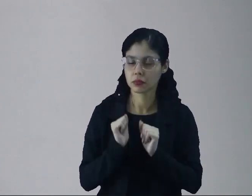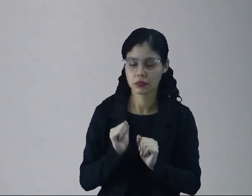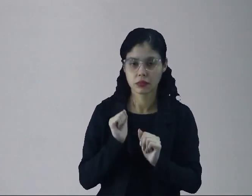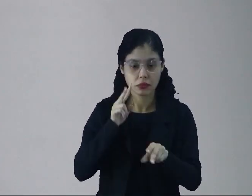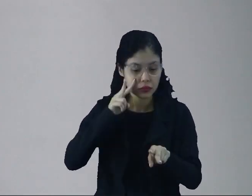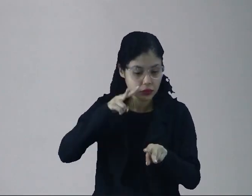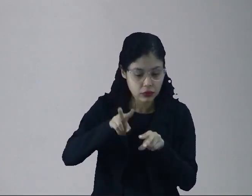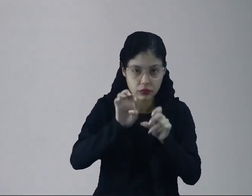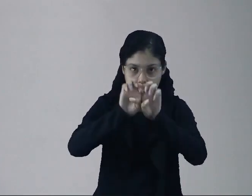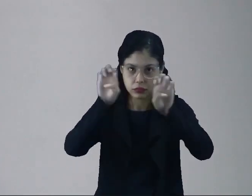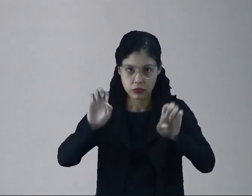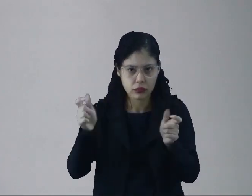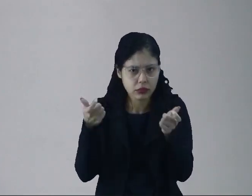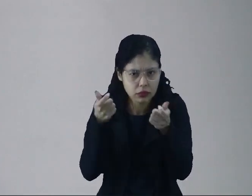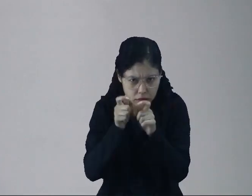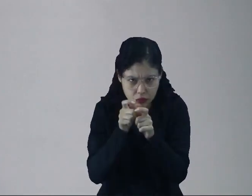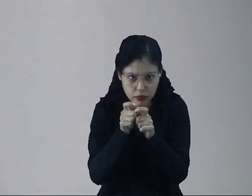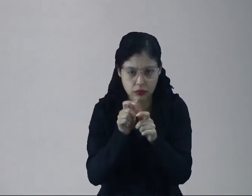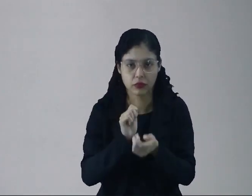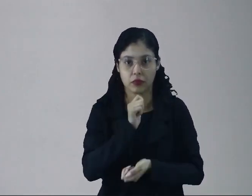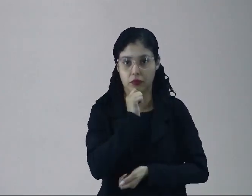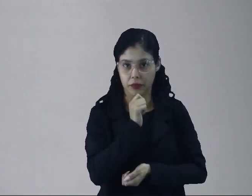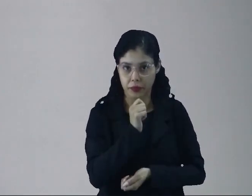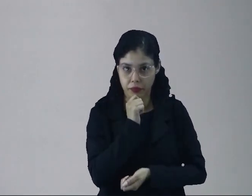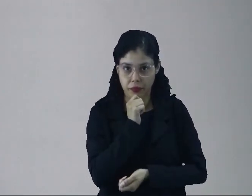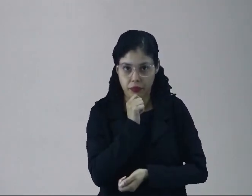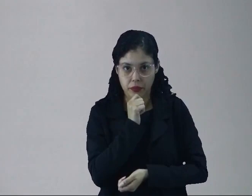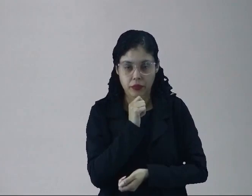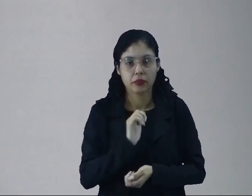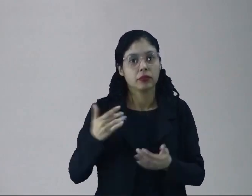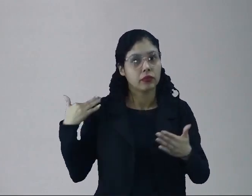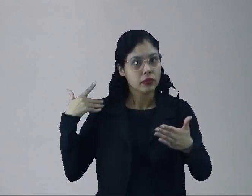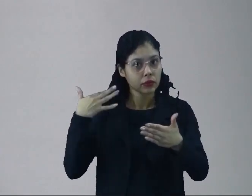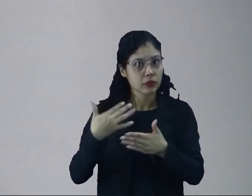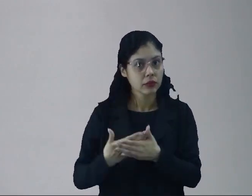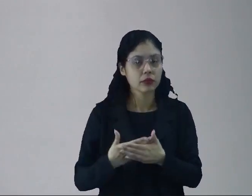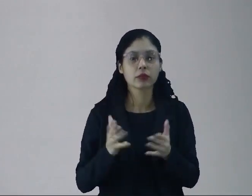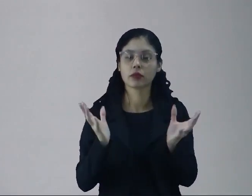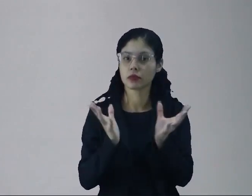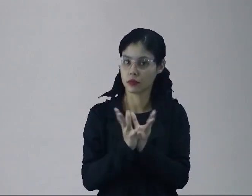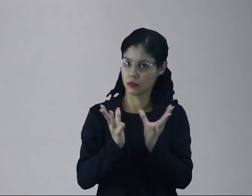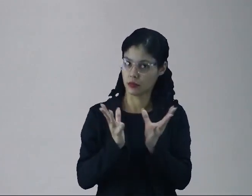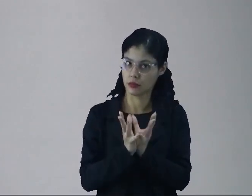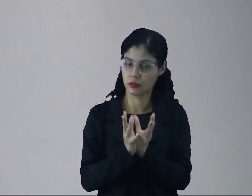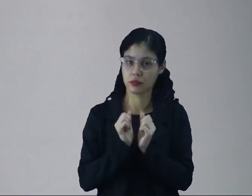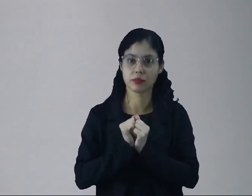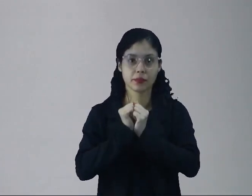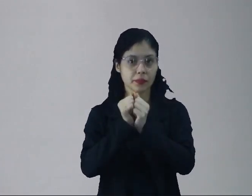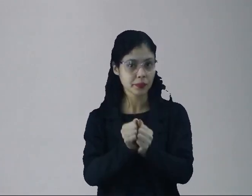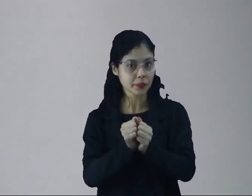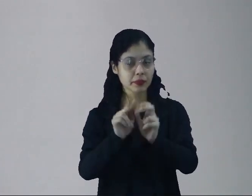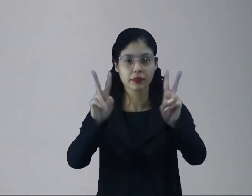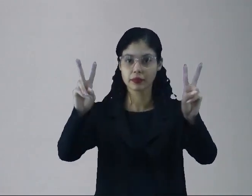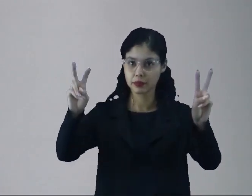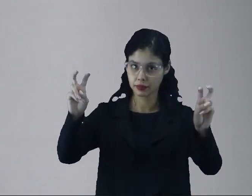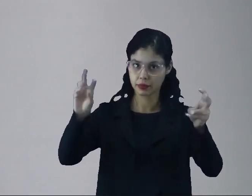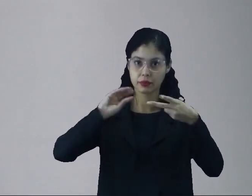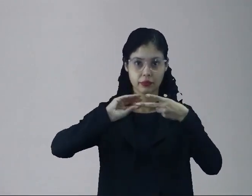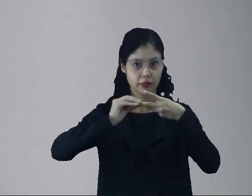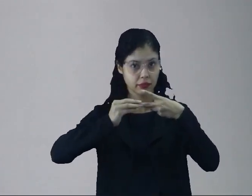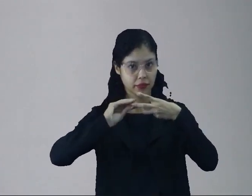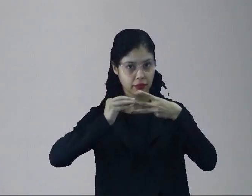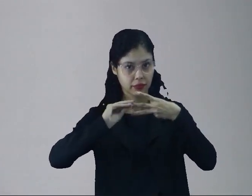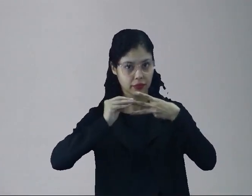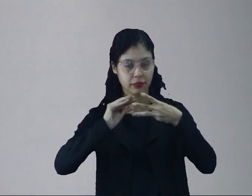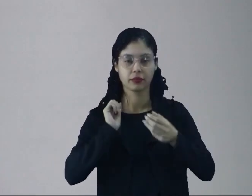ver as estruturas menores. Lembrando que esse avanço ele também foi em conjunto com as teorias celulares.